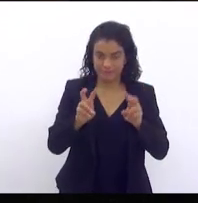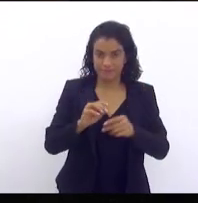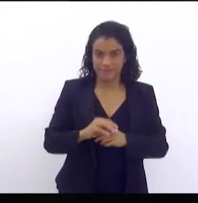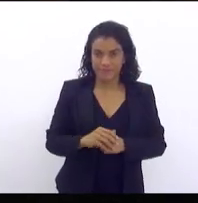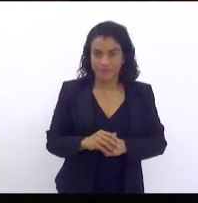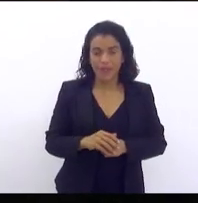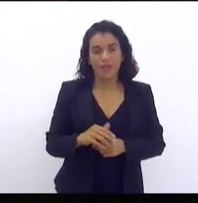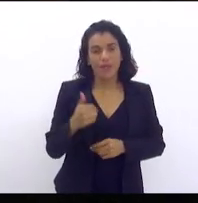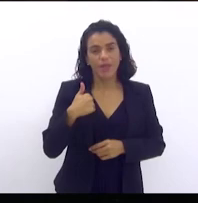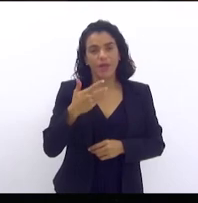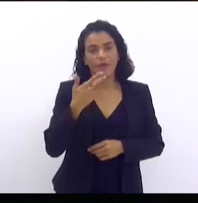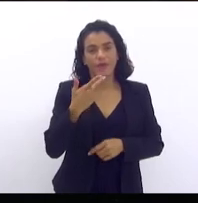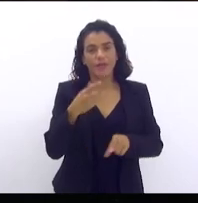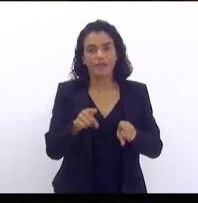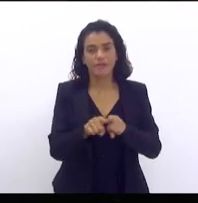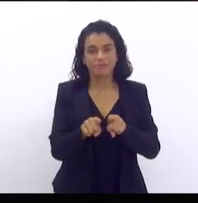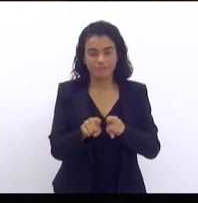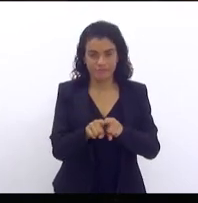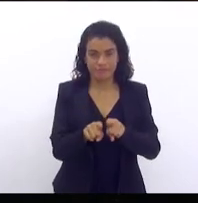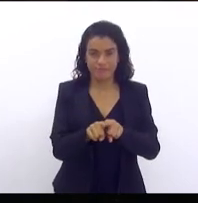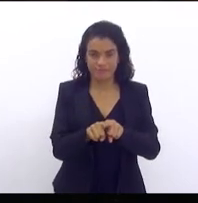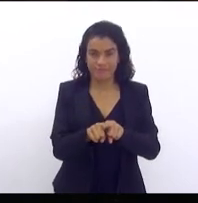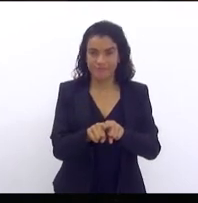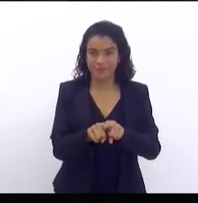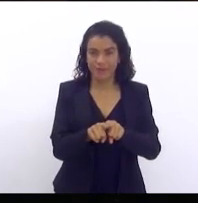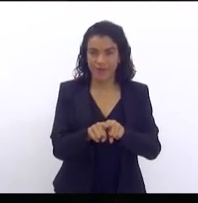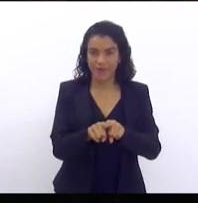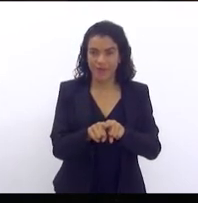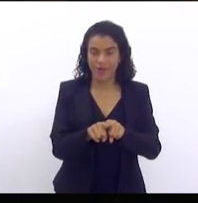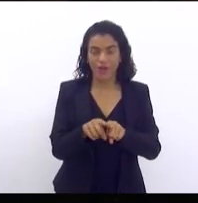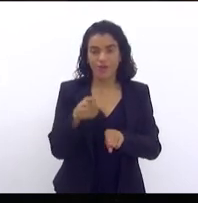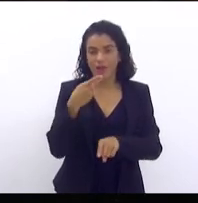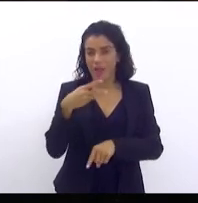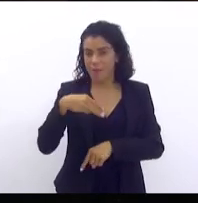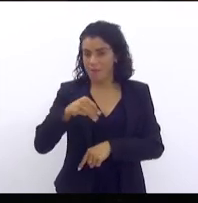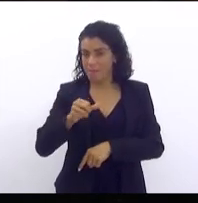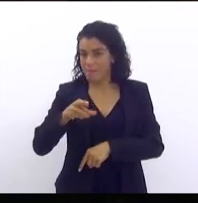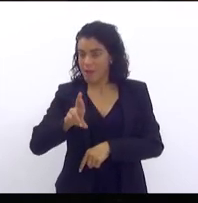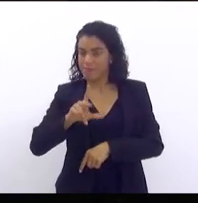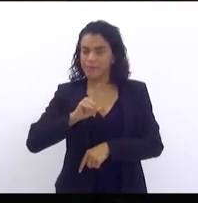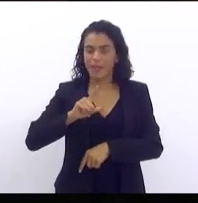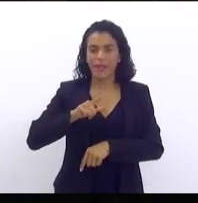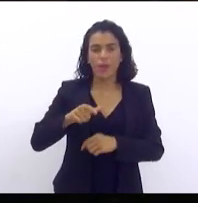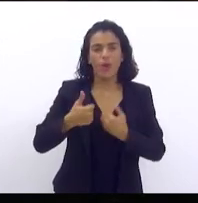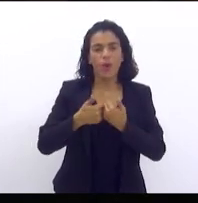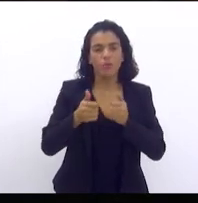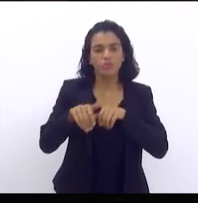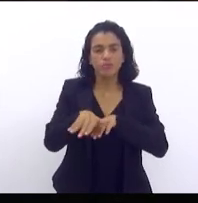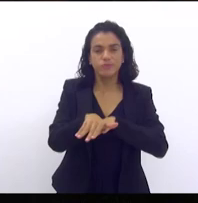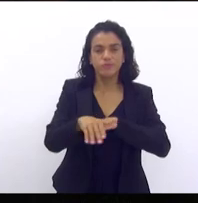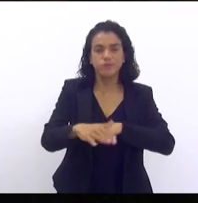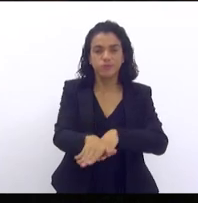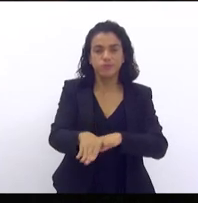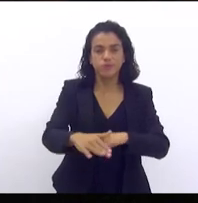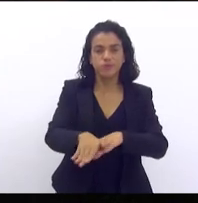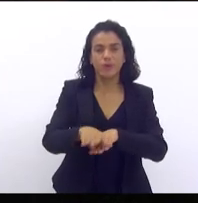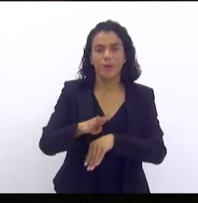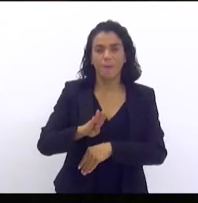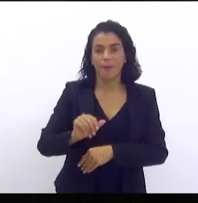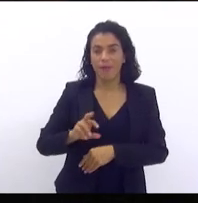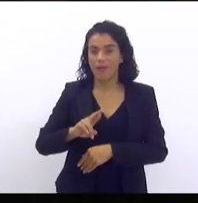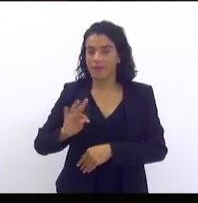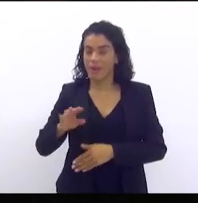E, como eu falei, na vertente do mar, você tem o BRT ligando ao metrô da